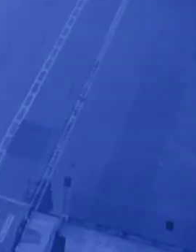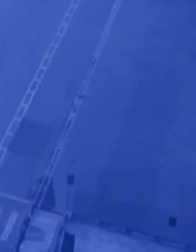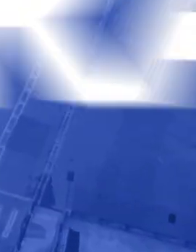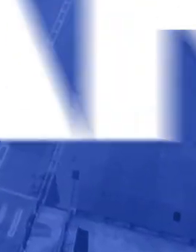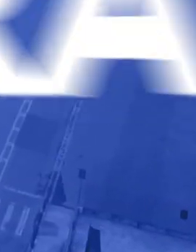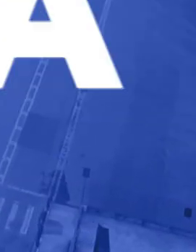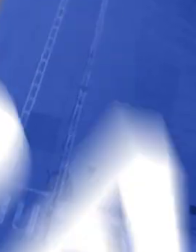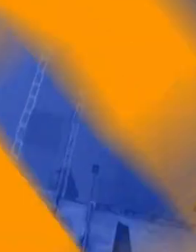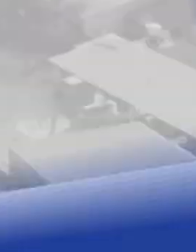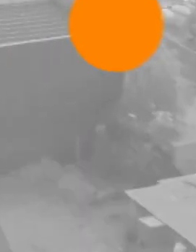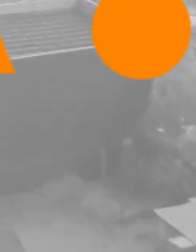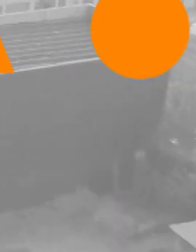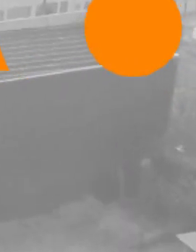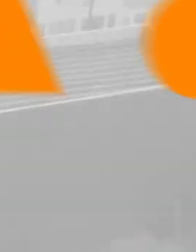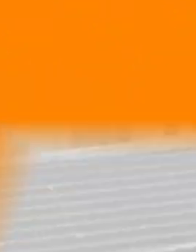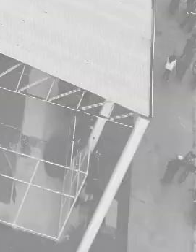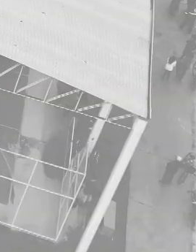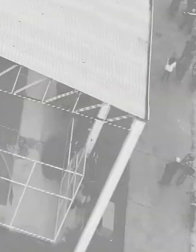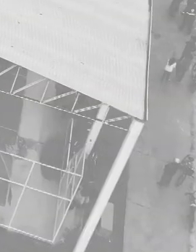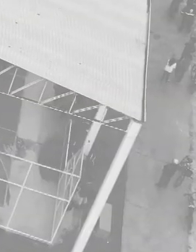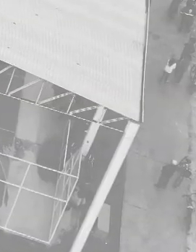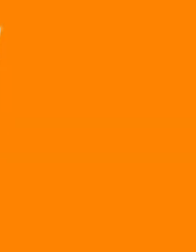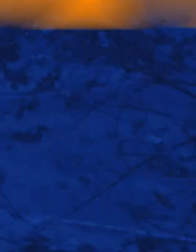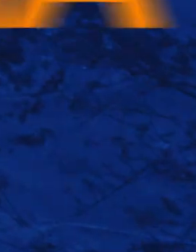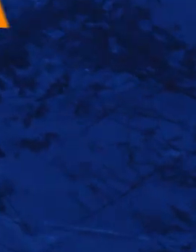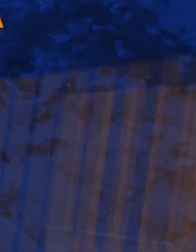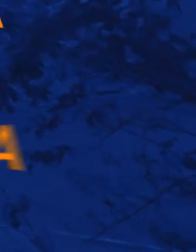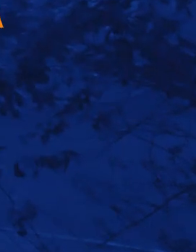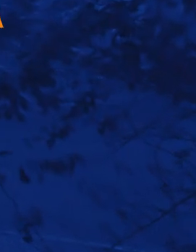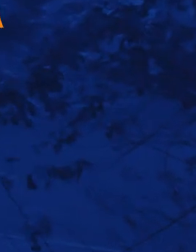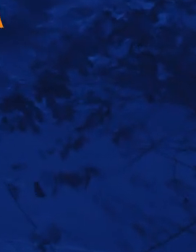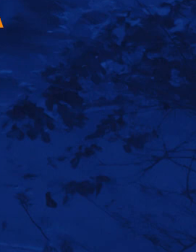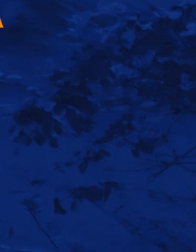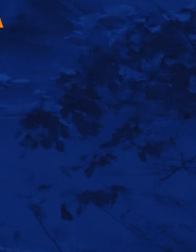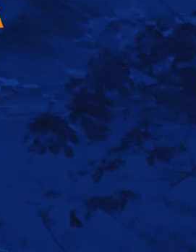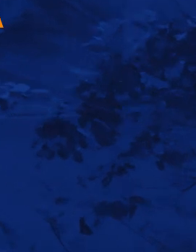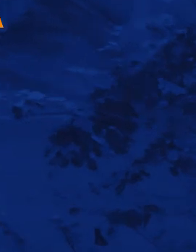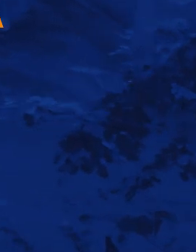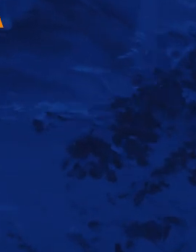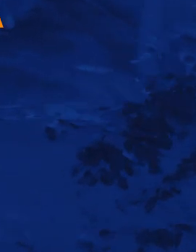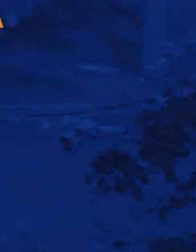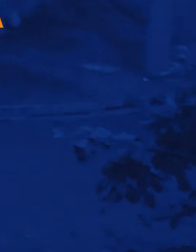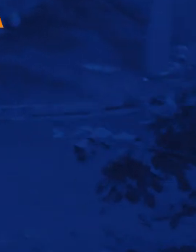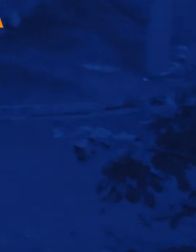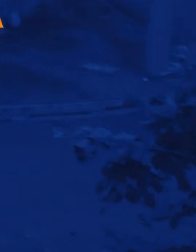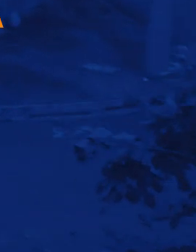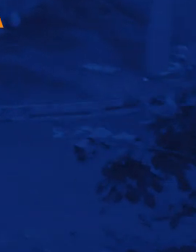comigo. Quem compara, vota. Pedro Gouveia, prefeito.